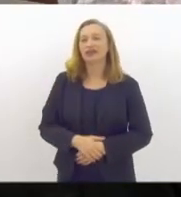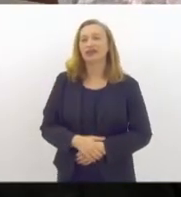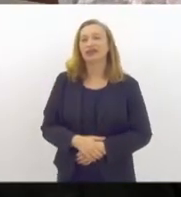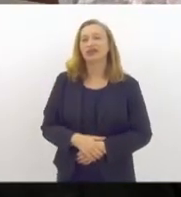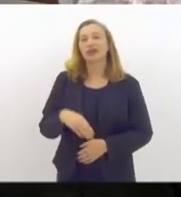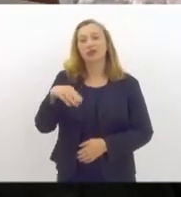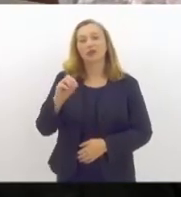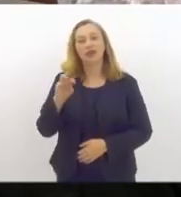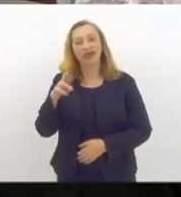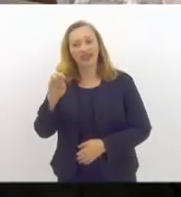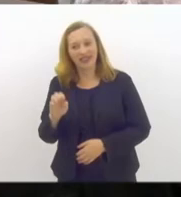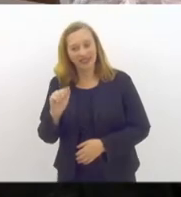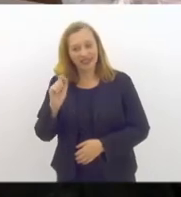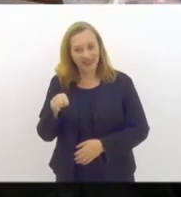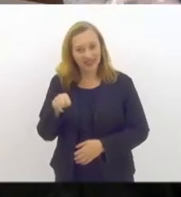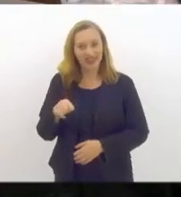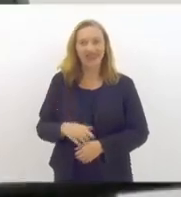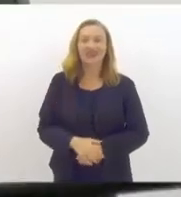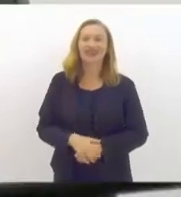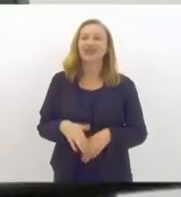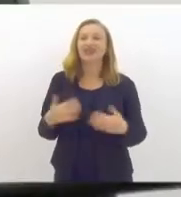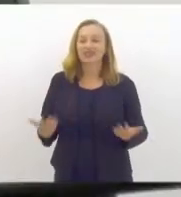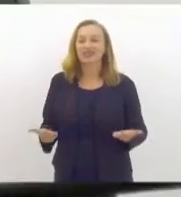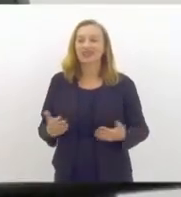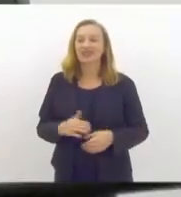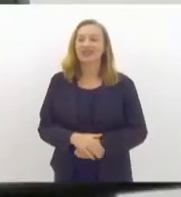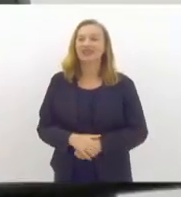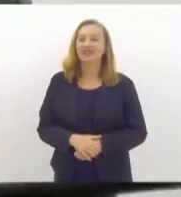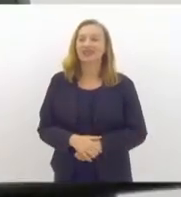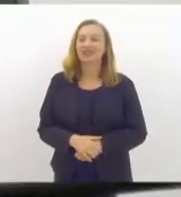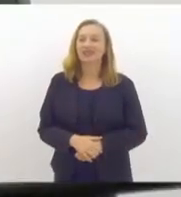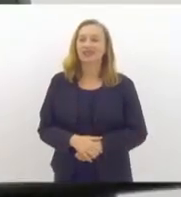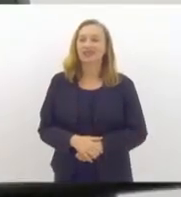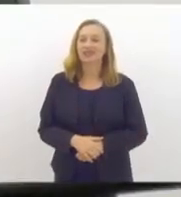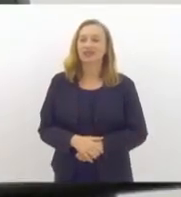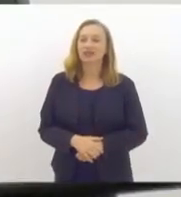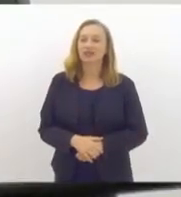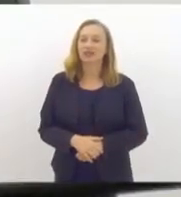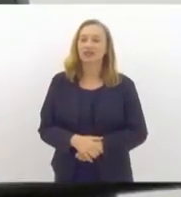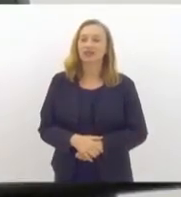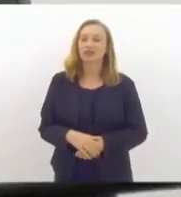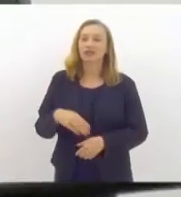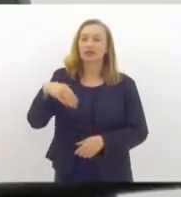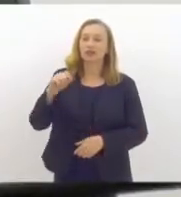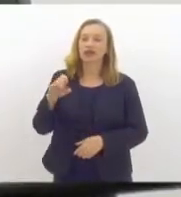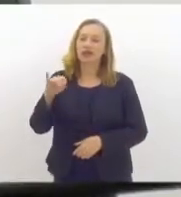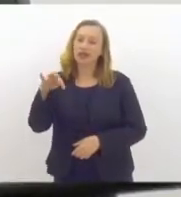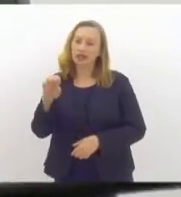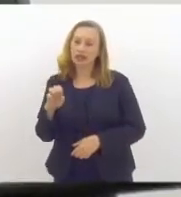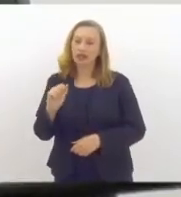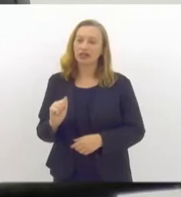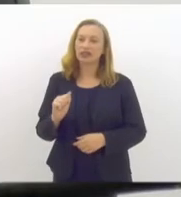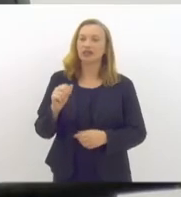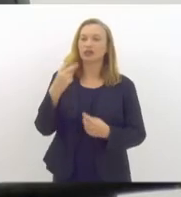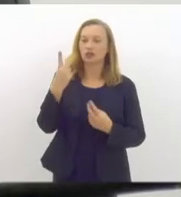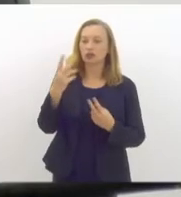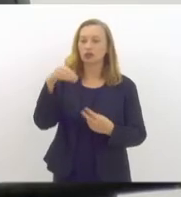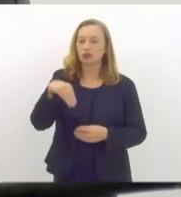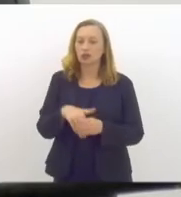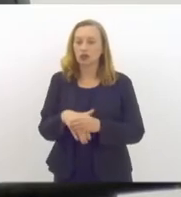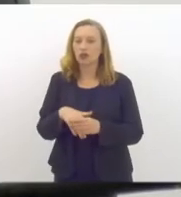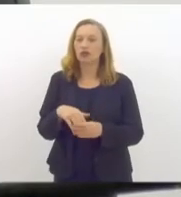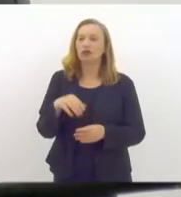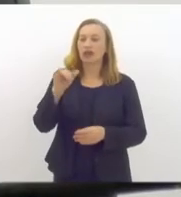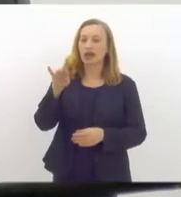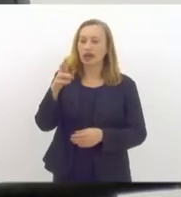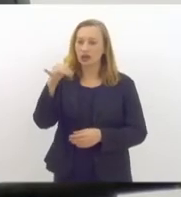Chamar de Morena, tá? Então, a parcial. Obrigada, agradeço. Temos Mariana Andrade, 2 votos. Caroline